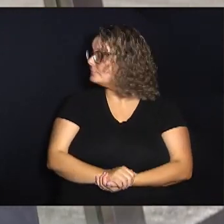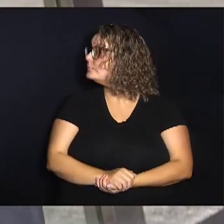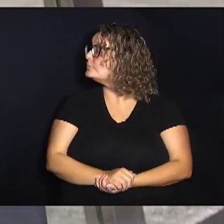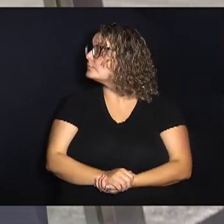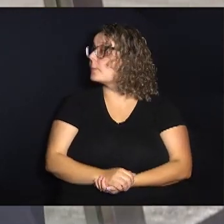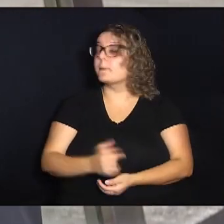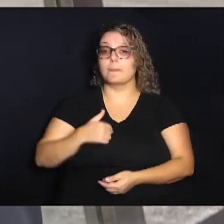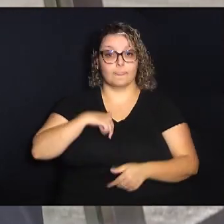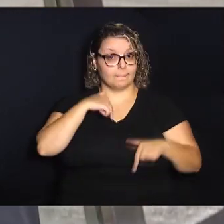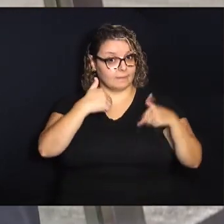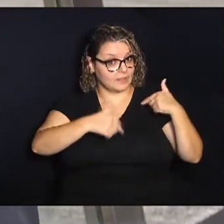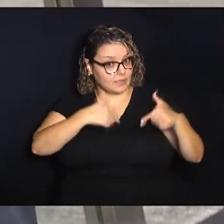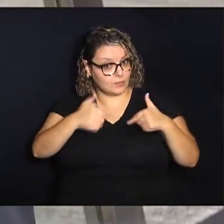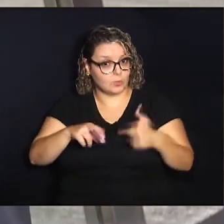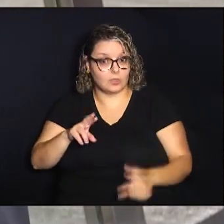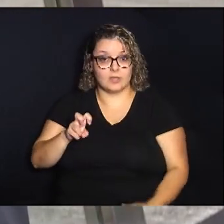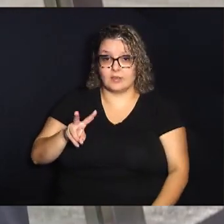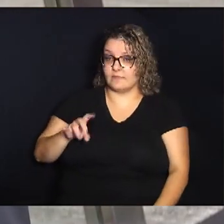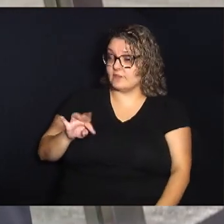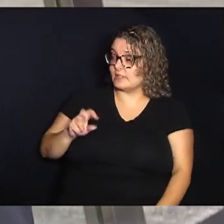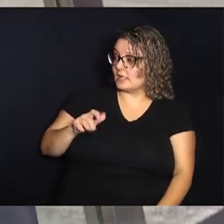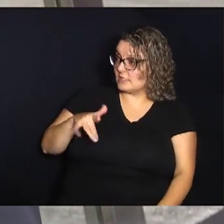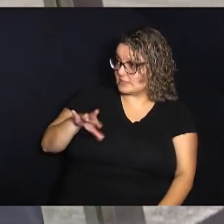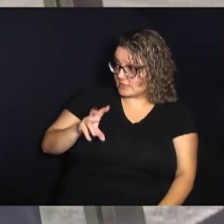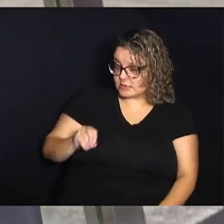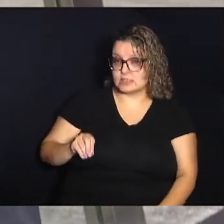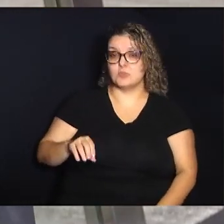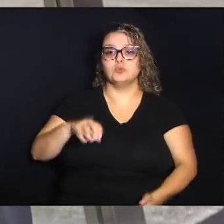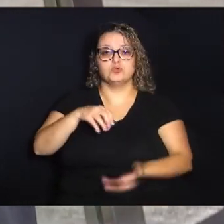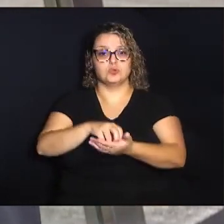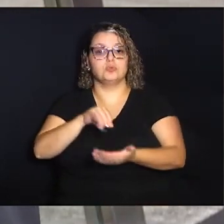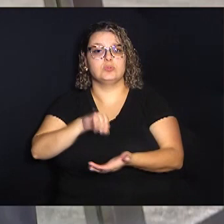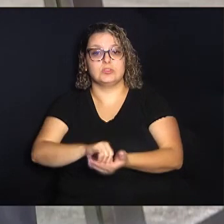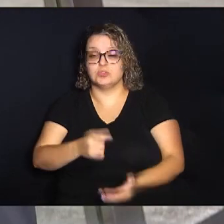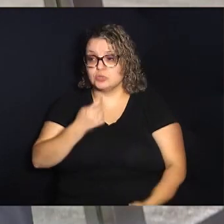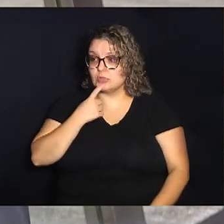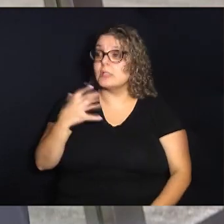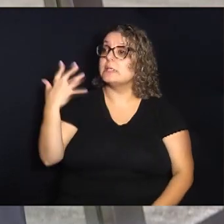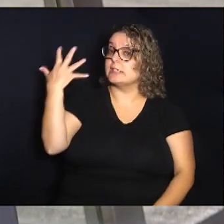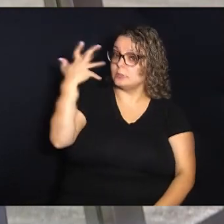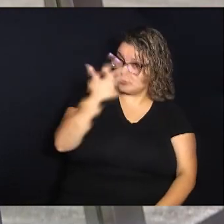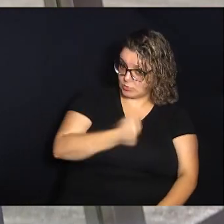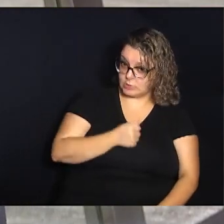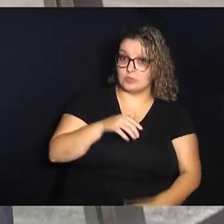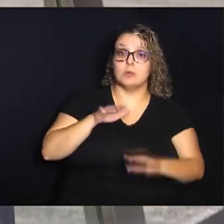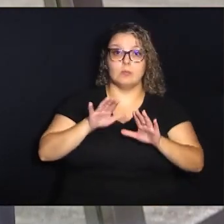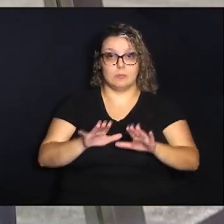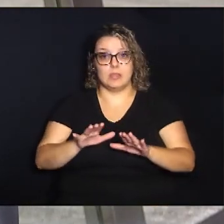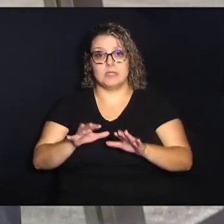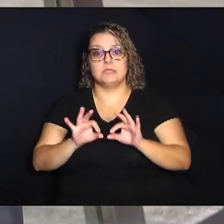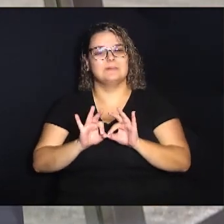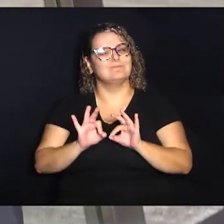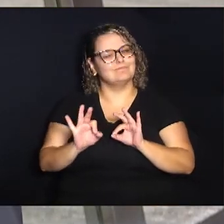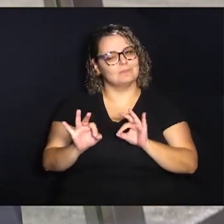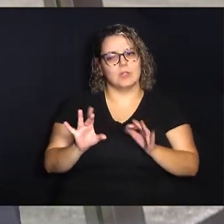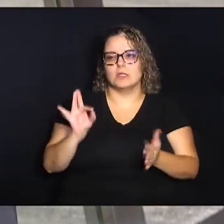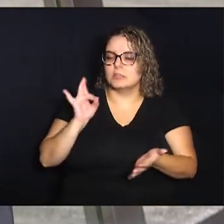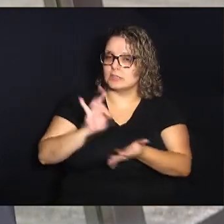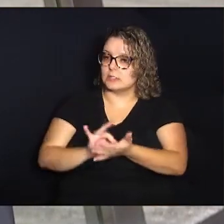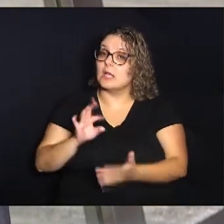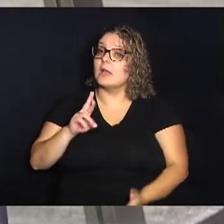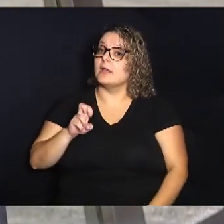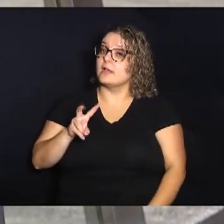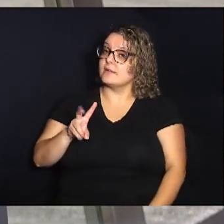muito pela revitalização do centro de Campinas. O centro está bonito, mas está muito distante ainda da revitalização.